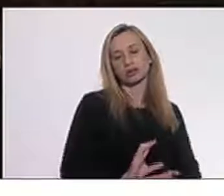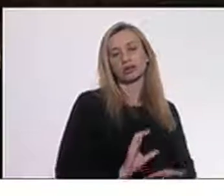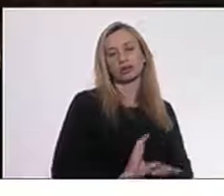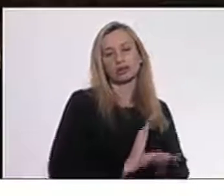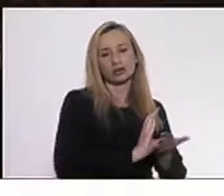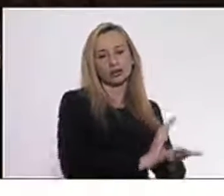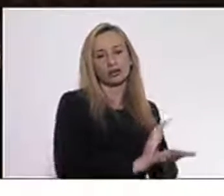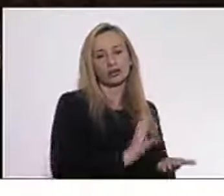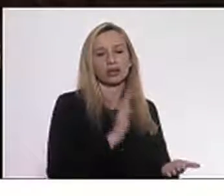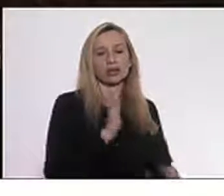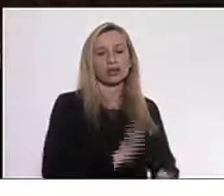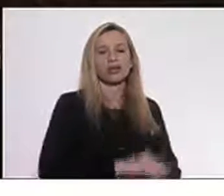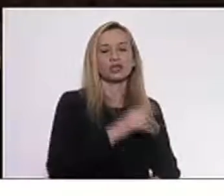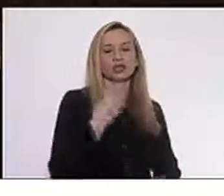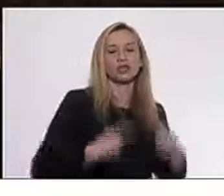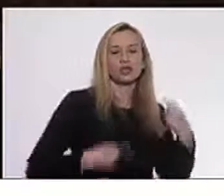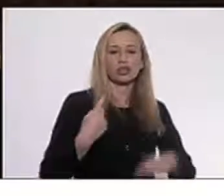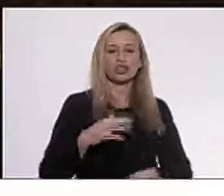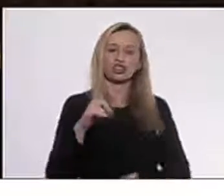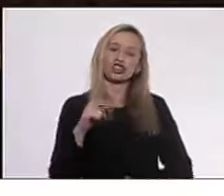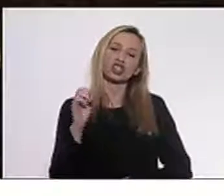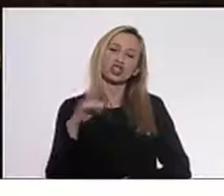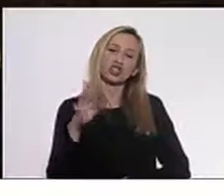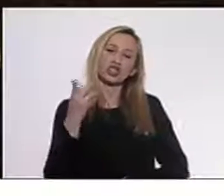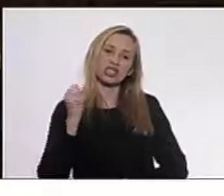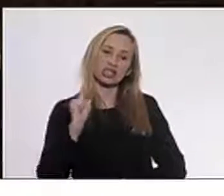de uma política genocida,